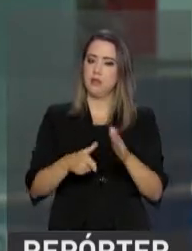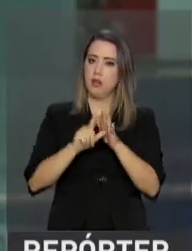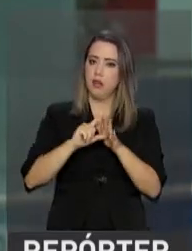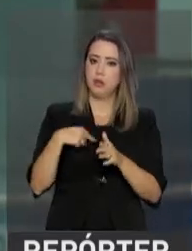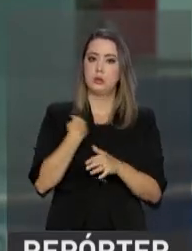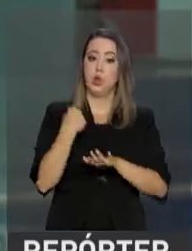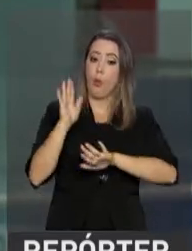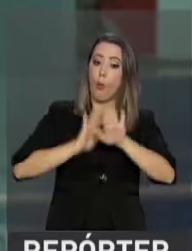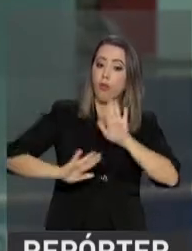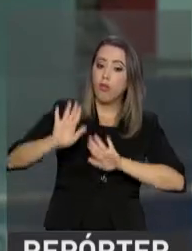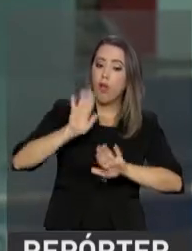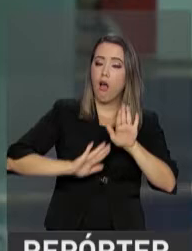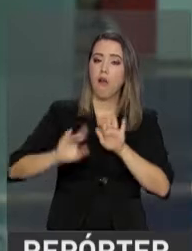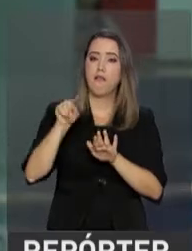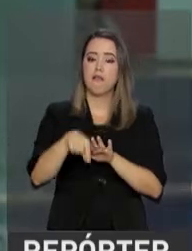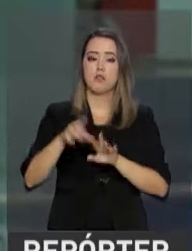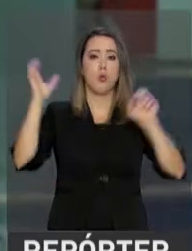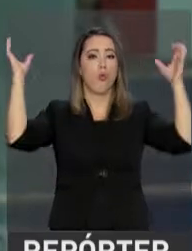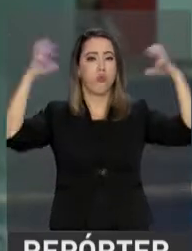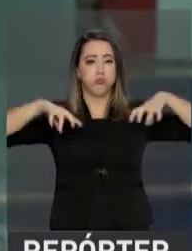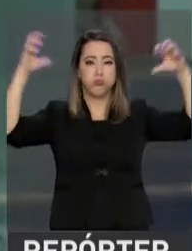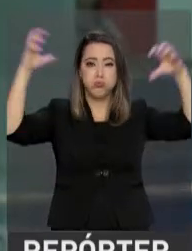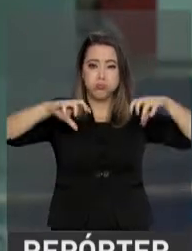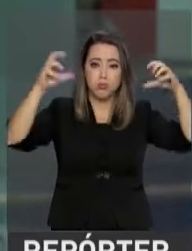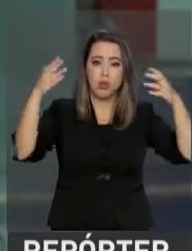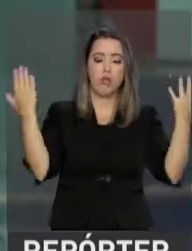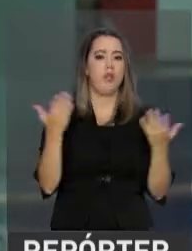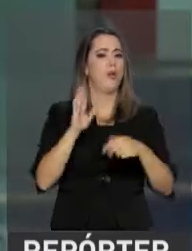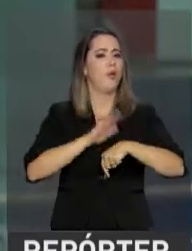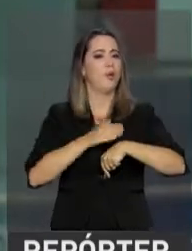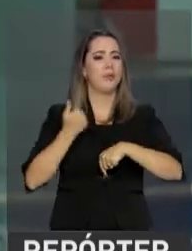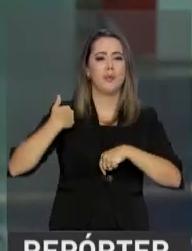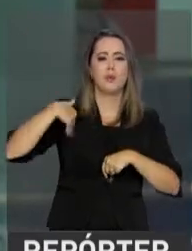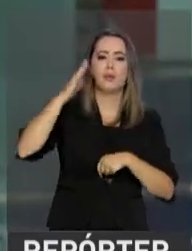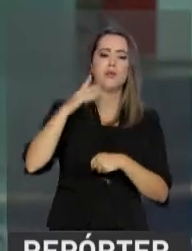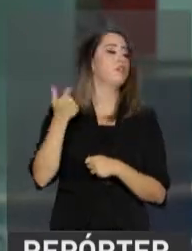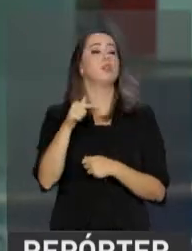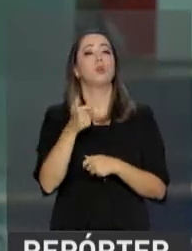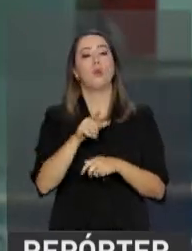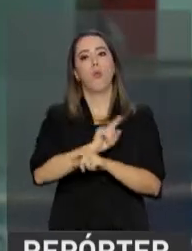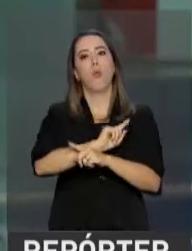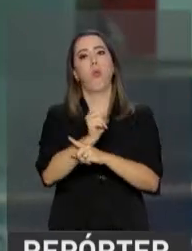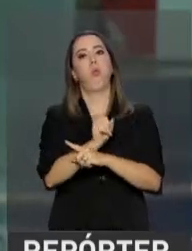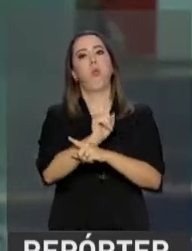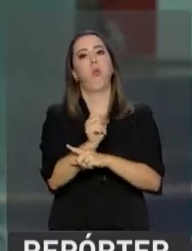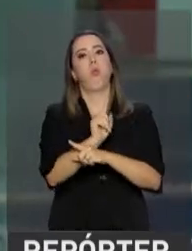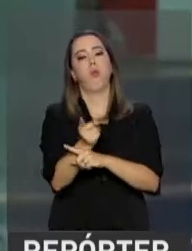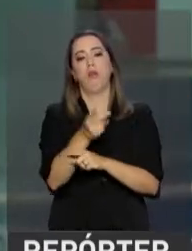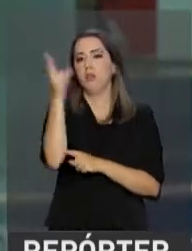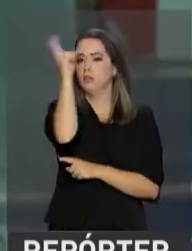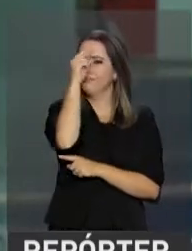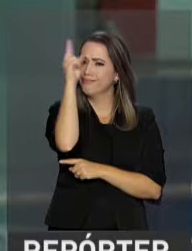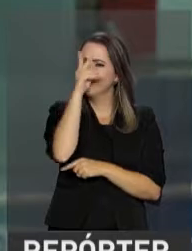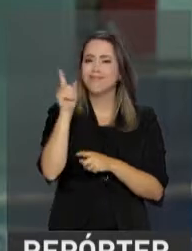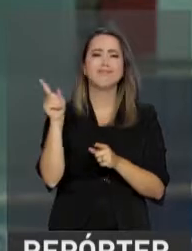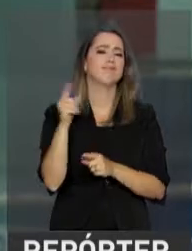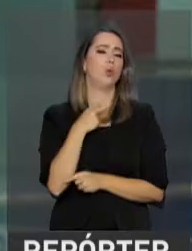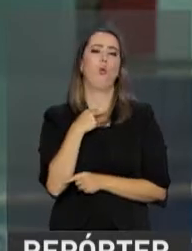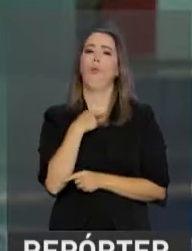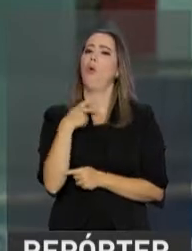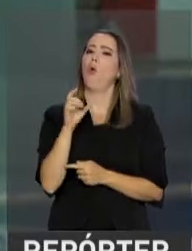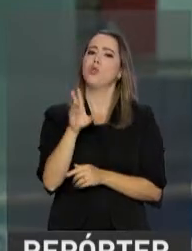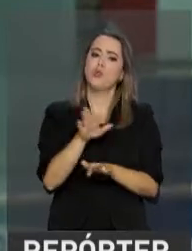chuva nós temos um período muito complicado agora de um fluxo maior então cautela não ceda na velocidade não use álcool faz ultrapassagem